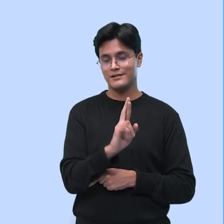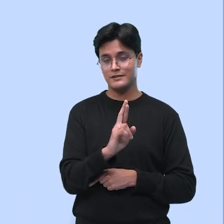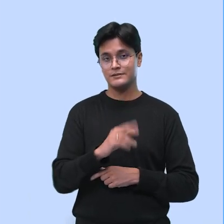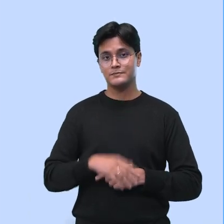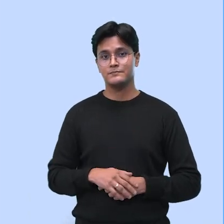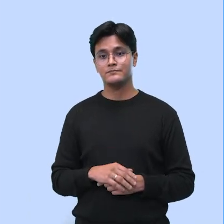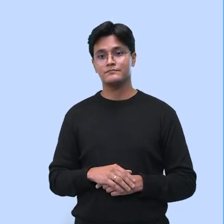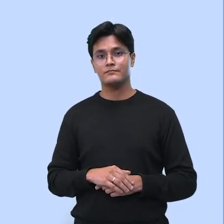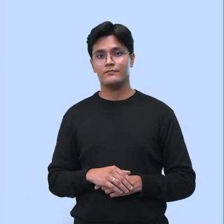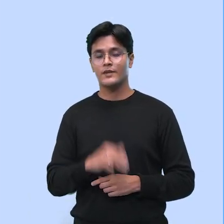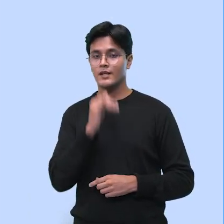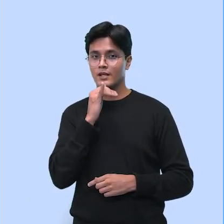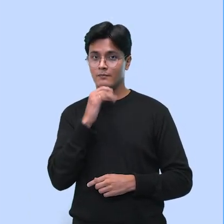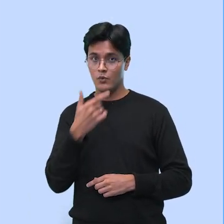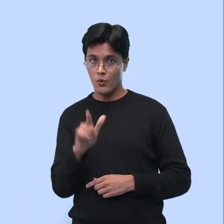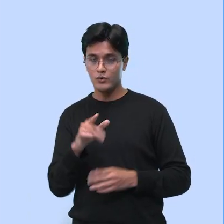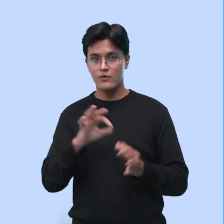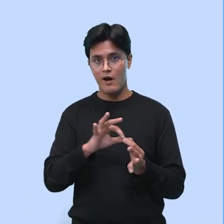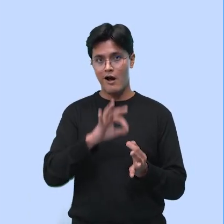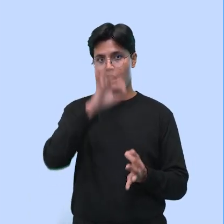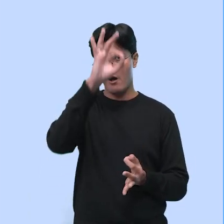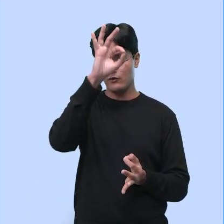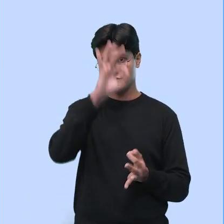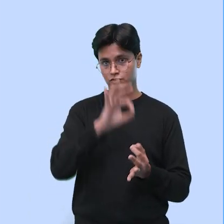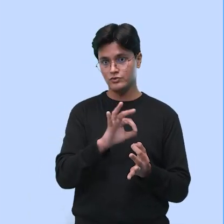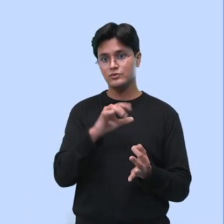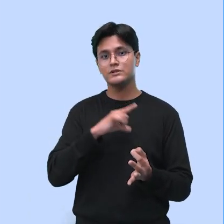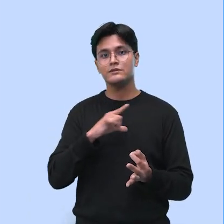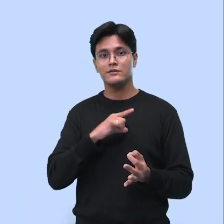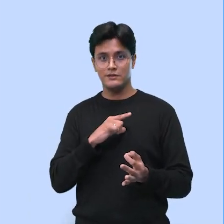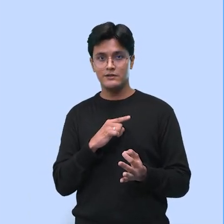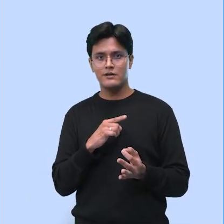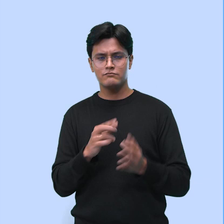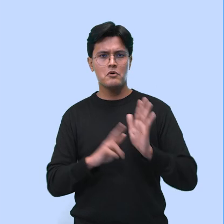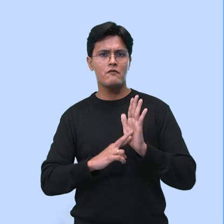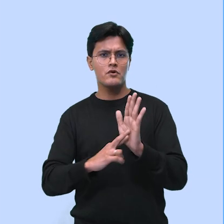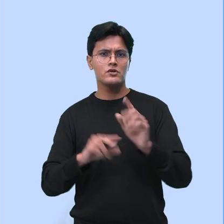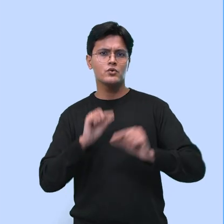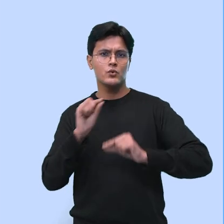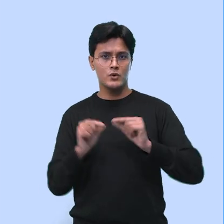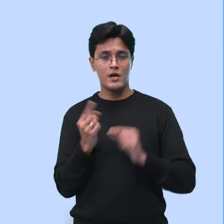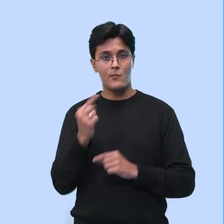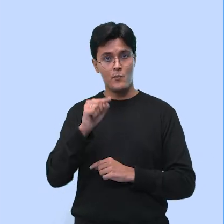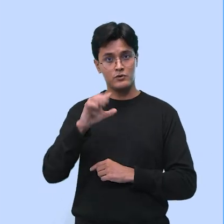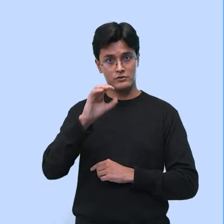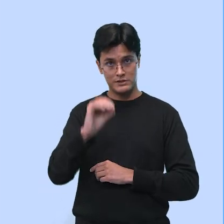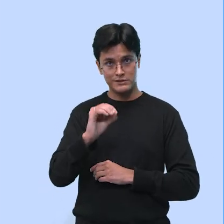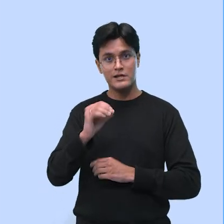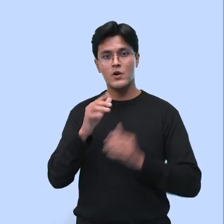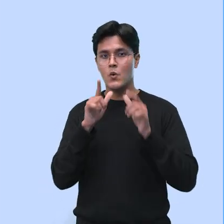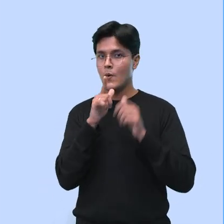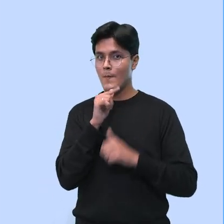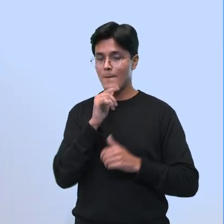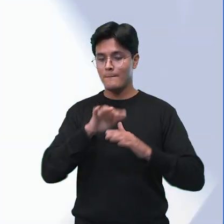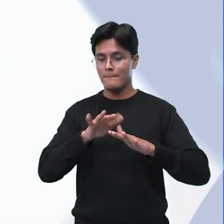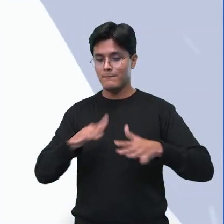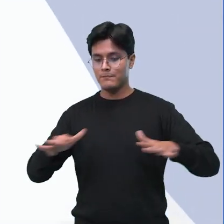Nós temos como exemplo a altitude, que possui como referência ou ponto zero o nível do mar.